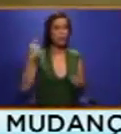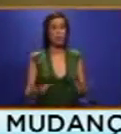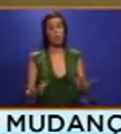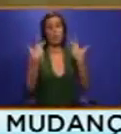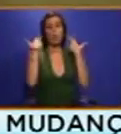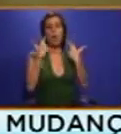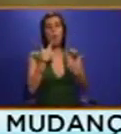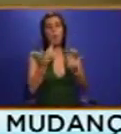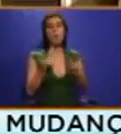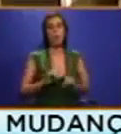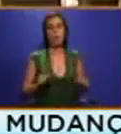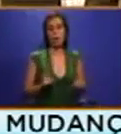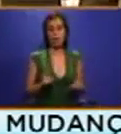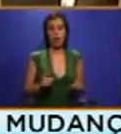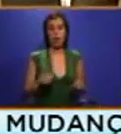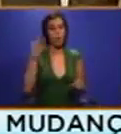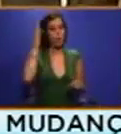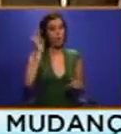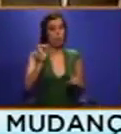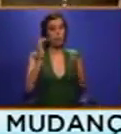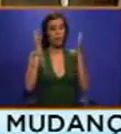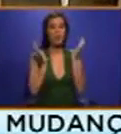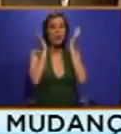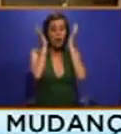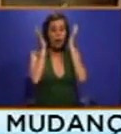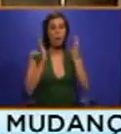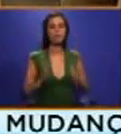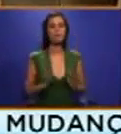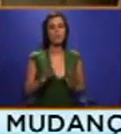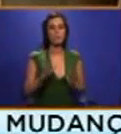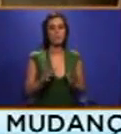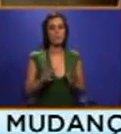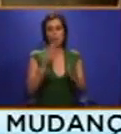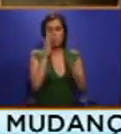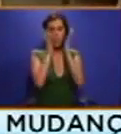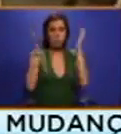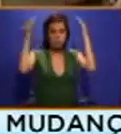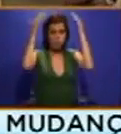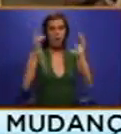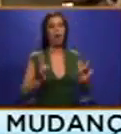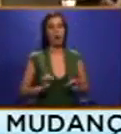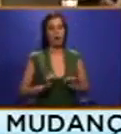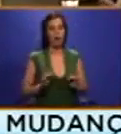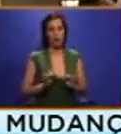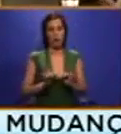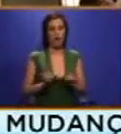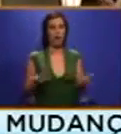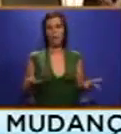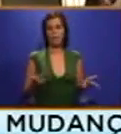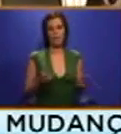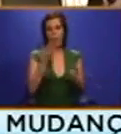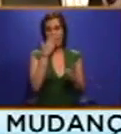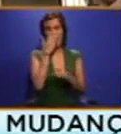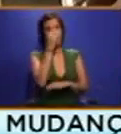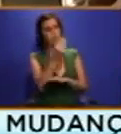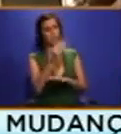pode ser muito corte porque o cabelo dela encolhe vai ficar estilo abaj pode ser apanhar não